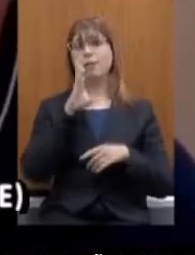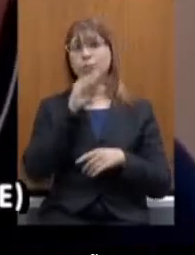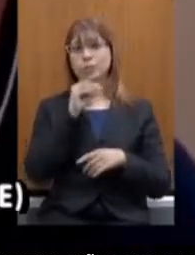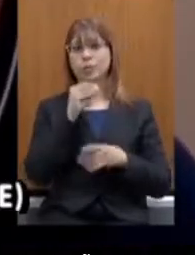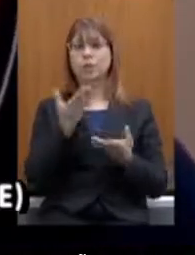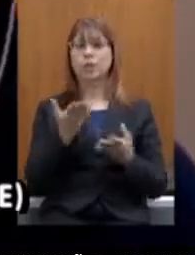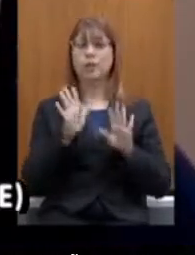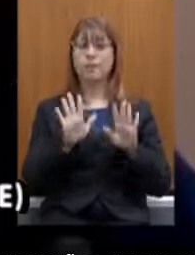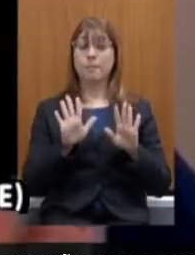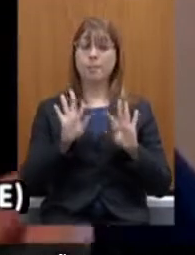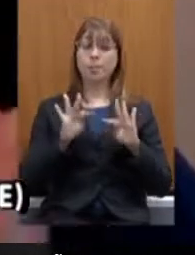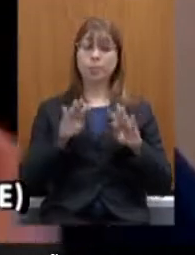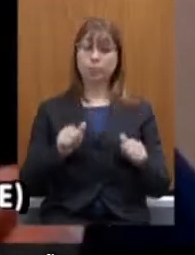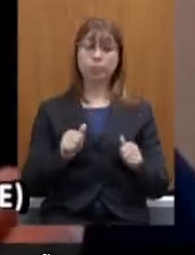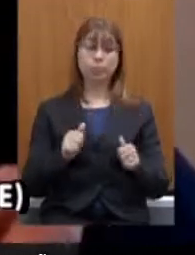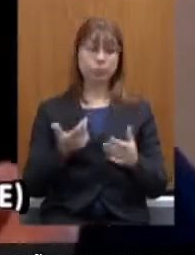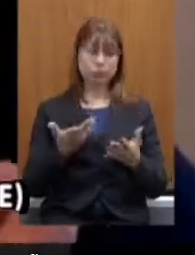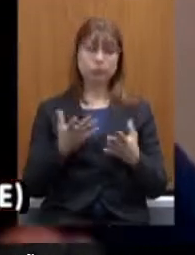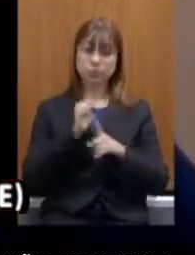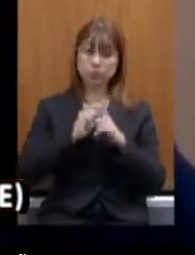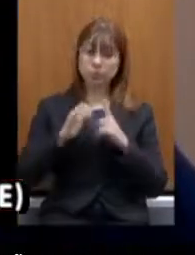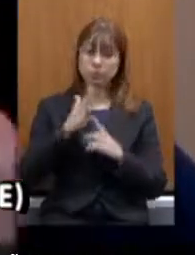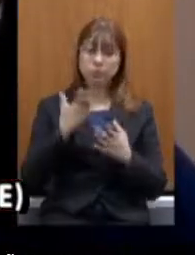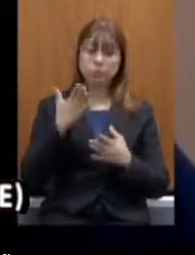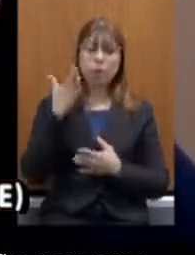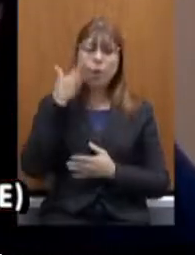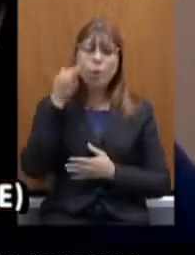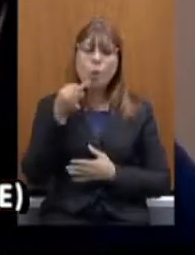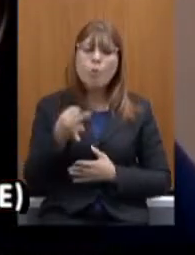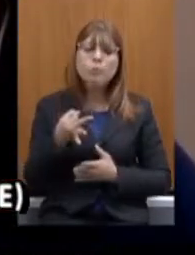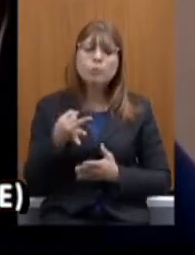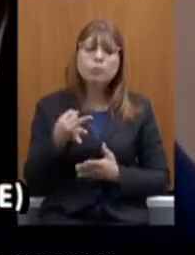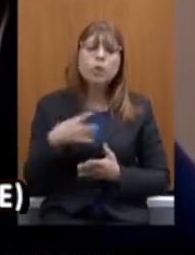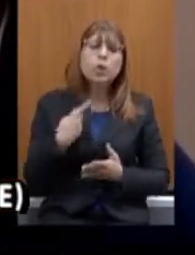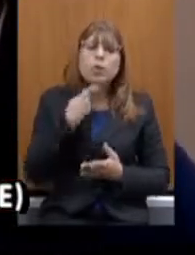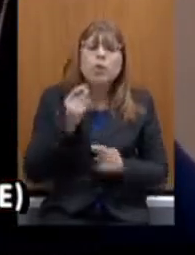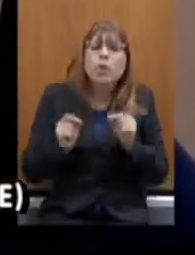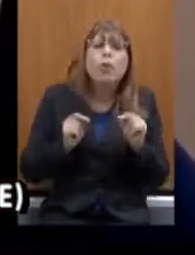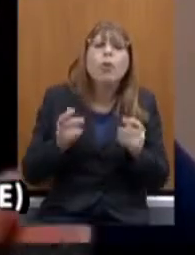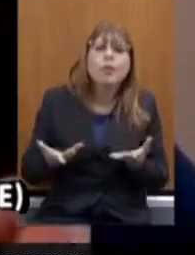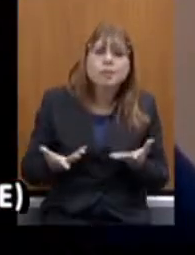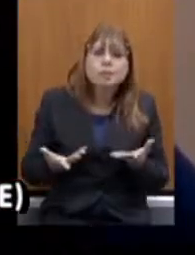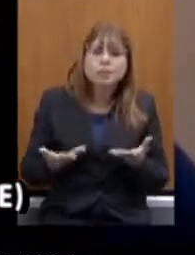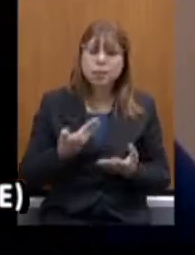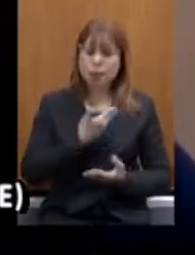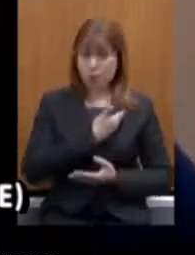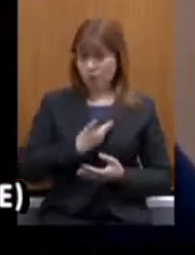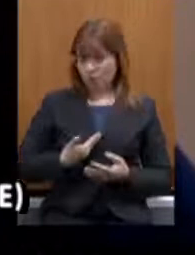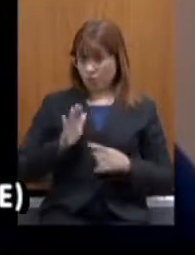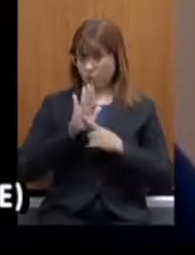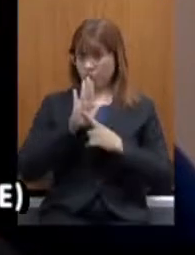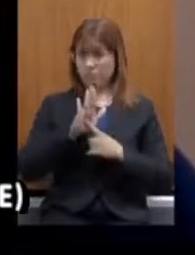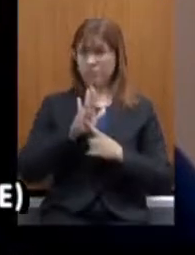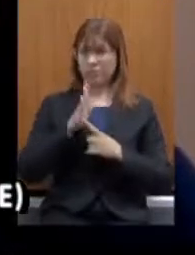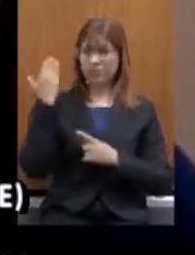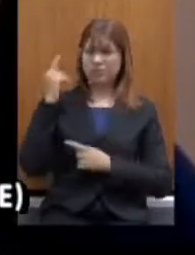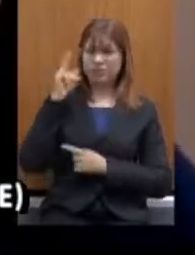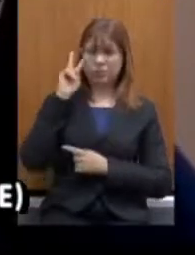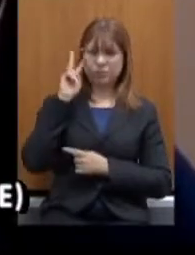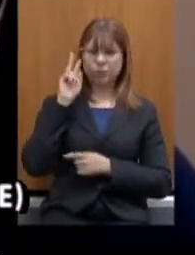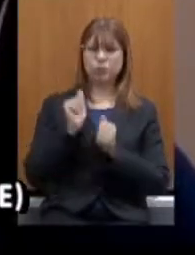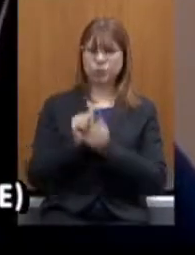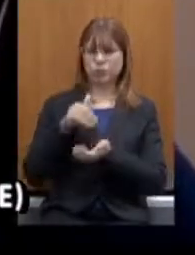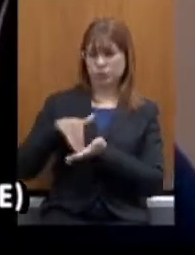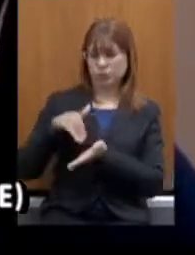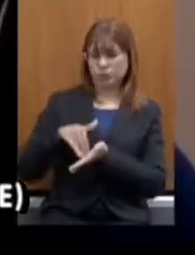estado possam compreender do que nós estamos falando o governo apresentou segunda-feira com seus